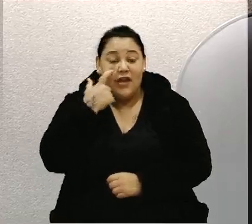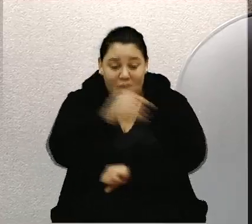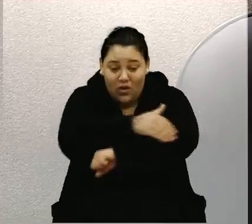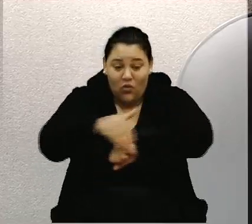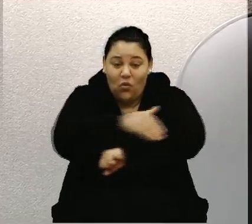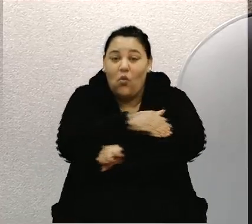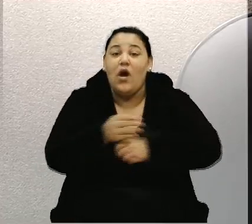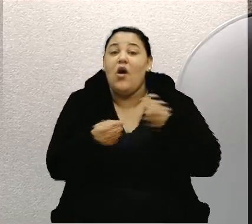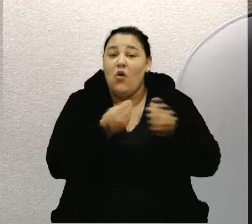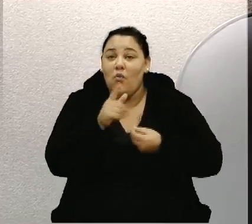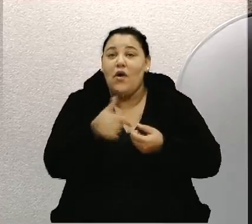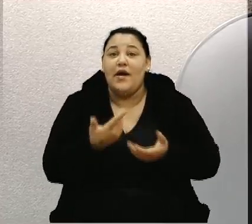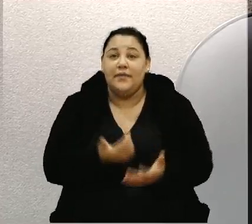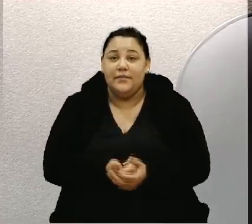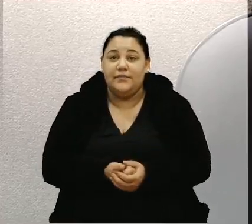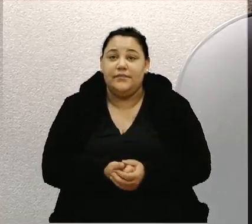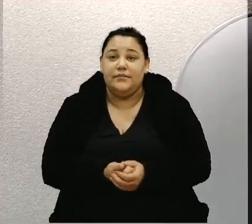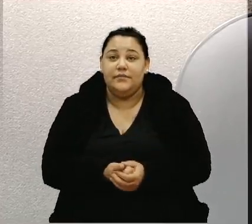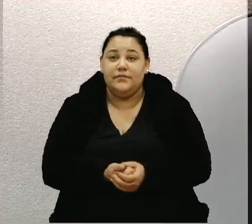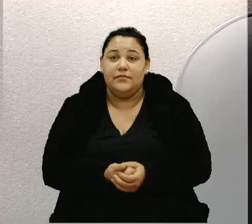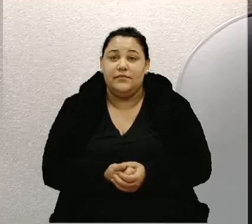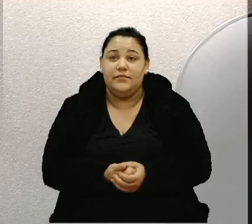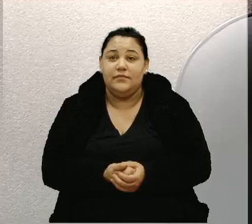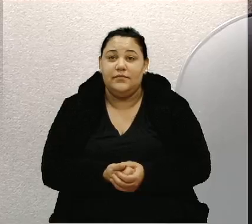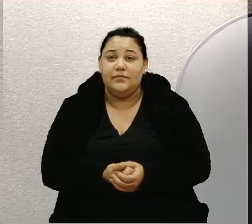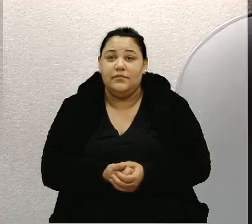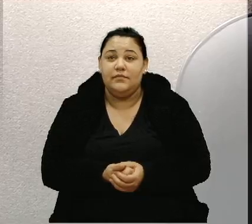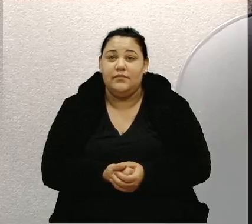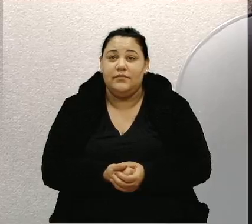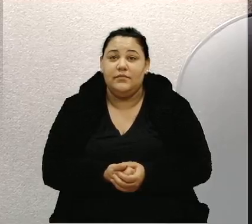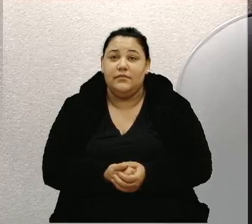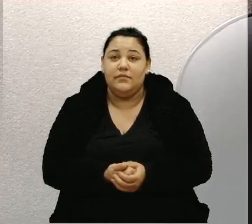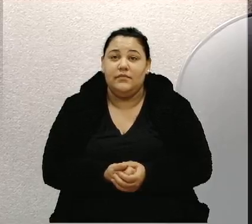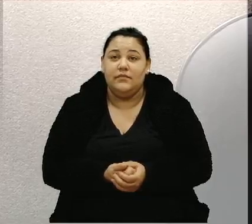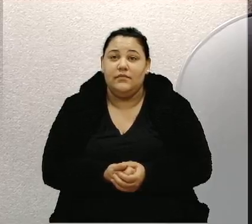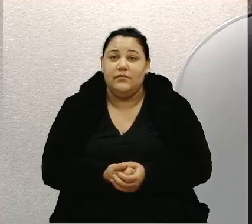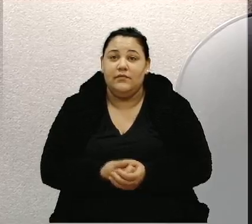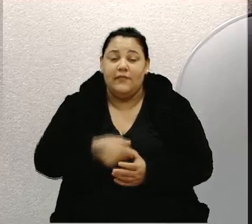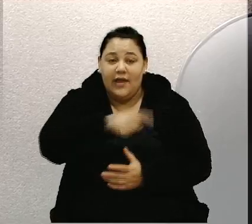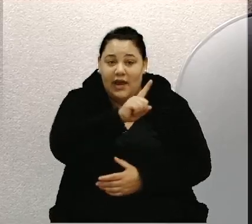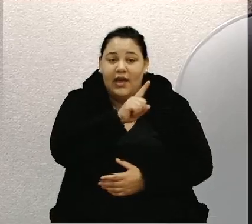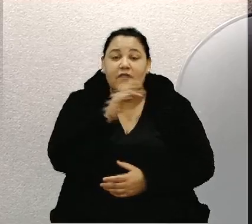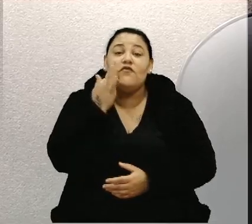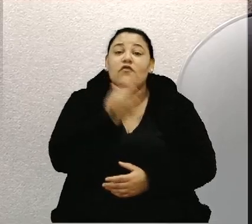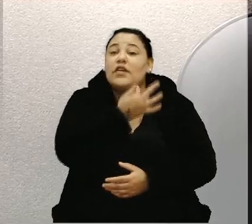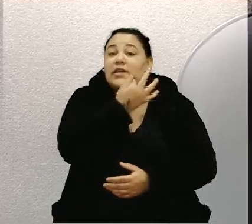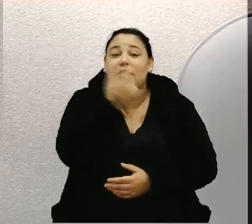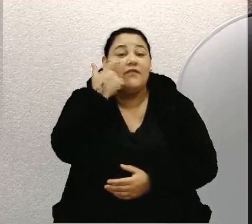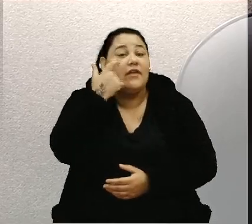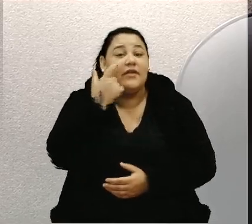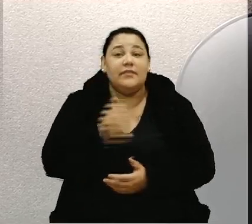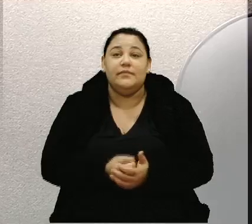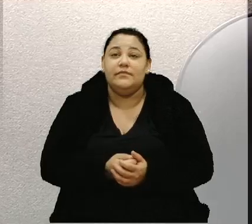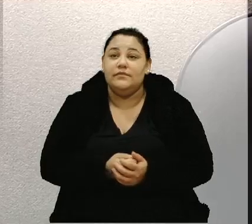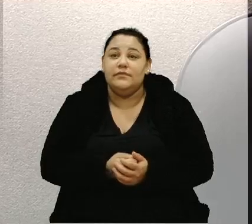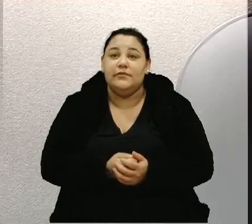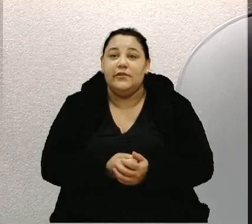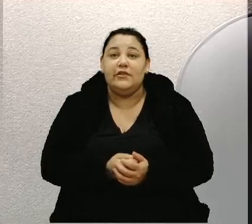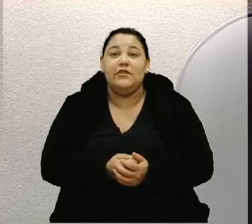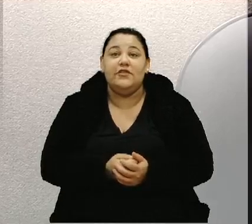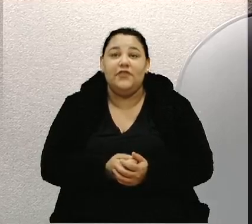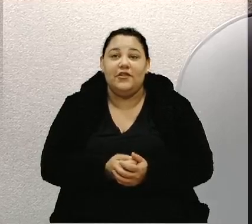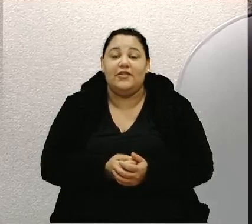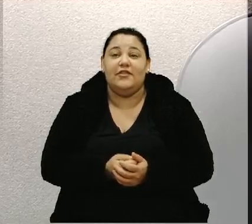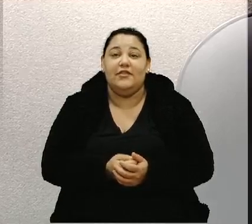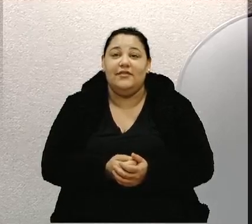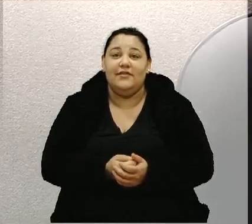das Hortênsias. Vá na Luiz Franciosio Sério, lá em Forqueta, na Rua da Unidade. Então,